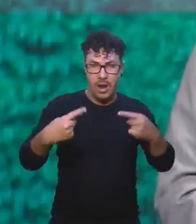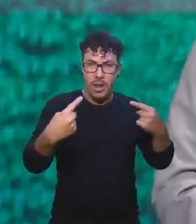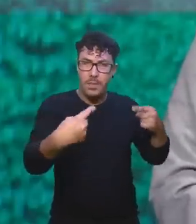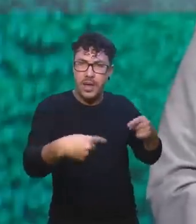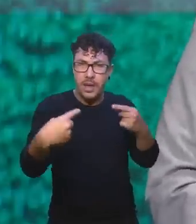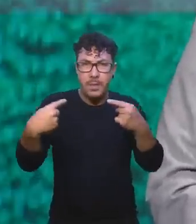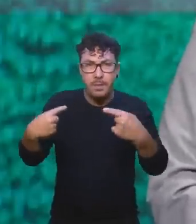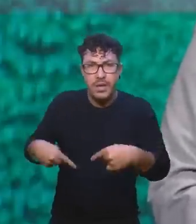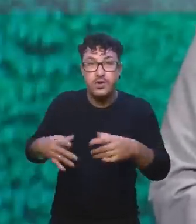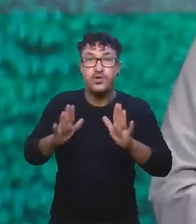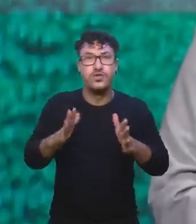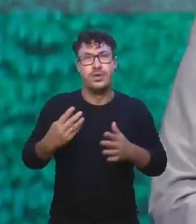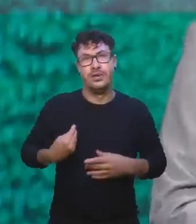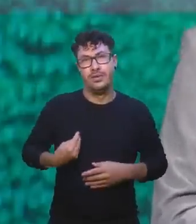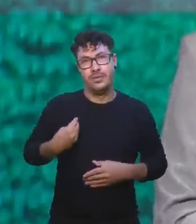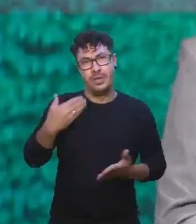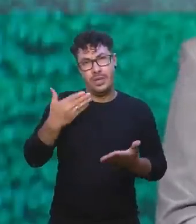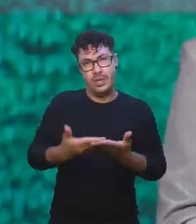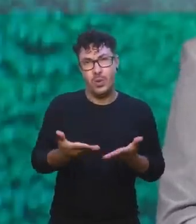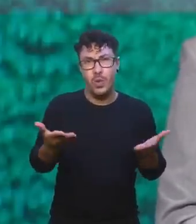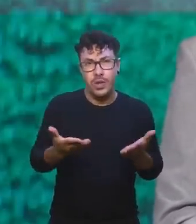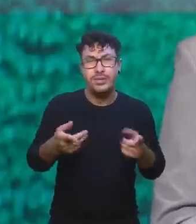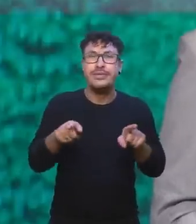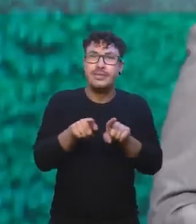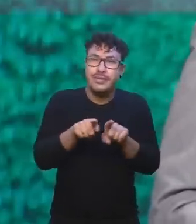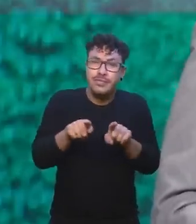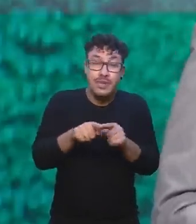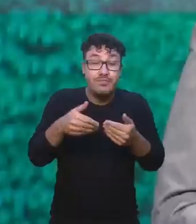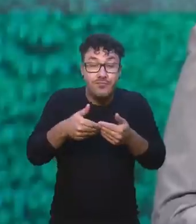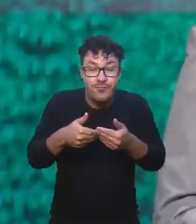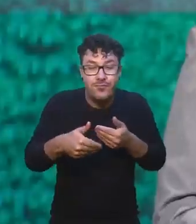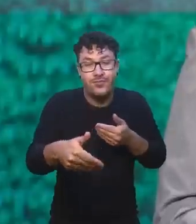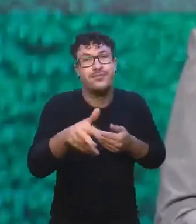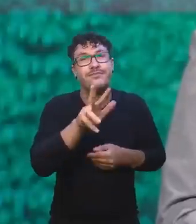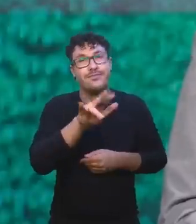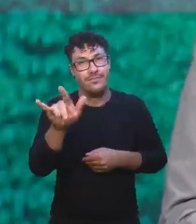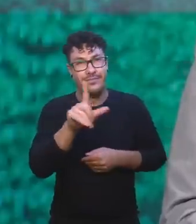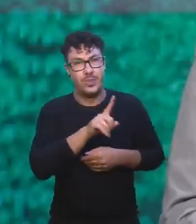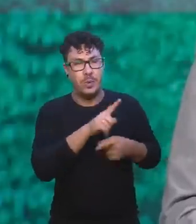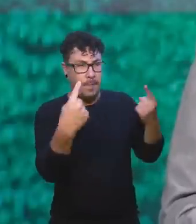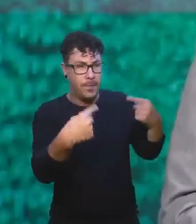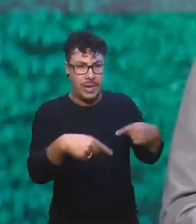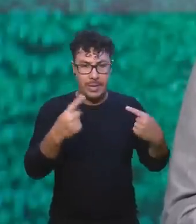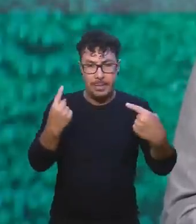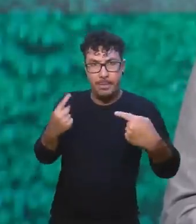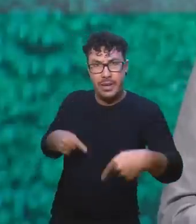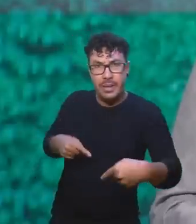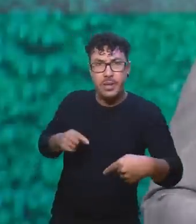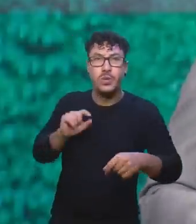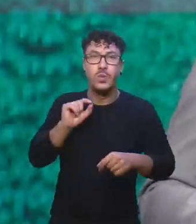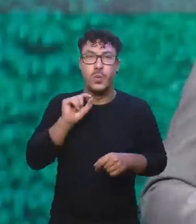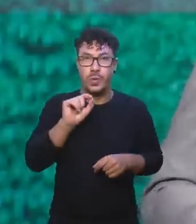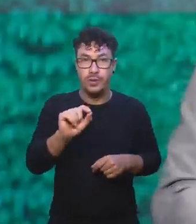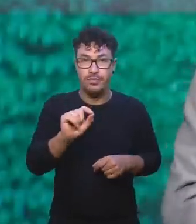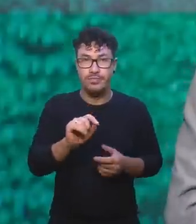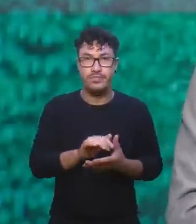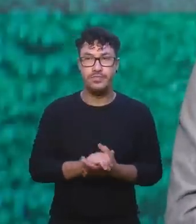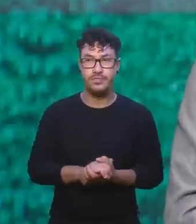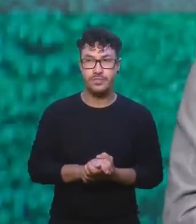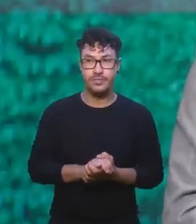que já enfrentamos, temos enfrentado e ainda enfrentaremos. Na mensagem que eu me